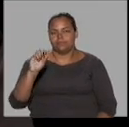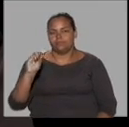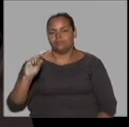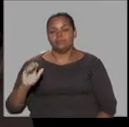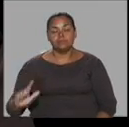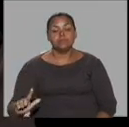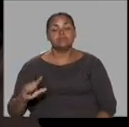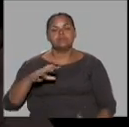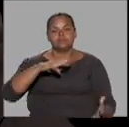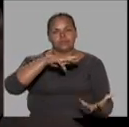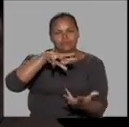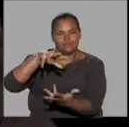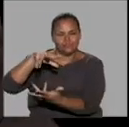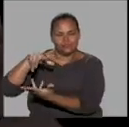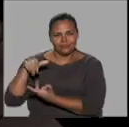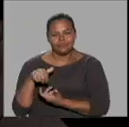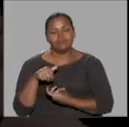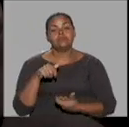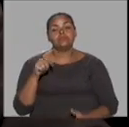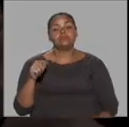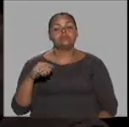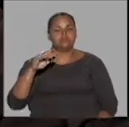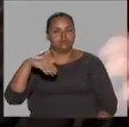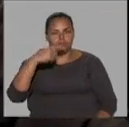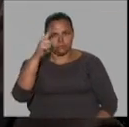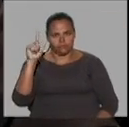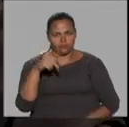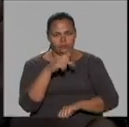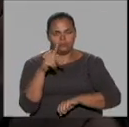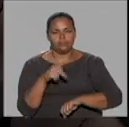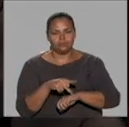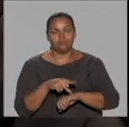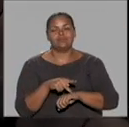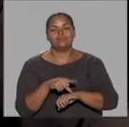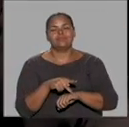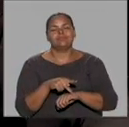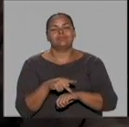ele foi uma coisa mundial, né? Assim, ele veio de fora,